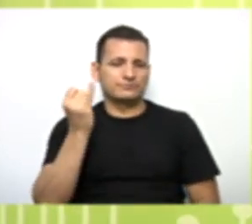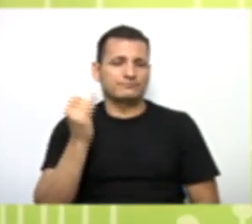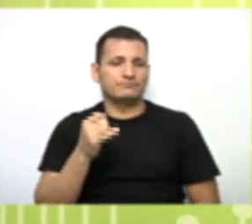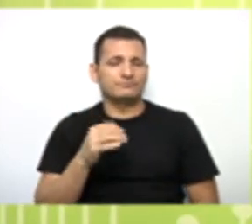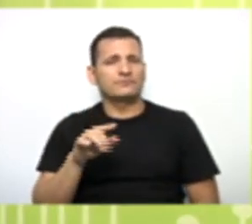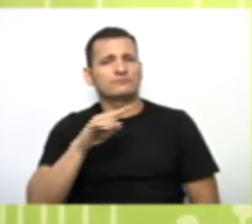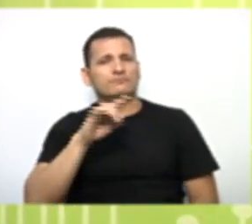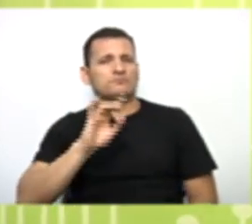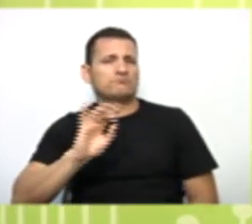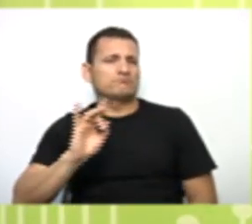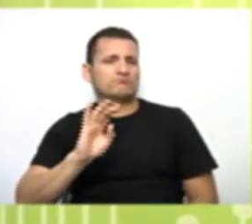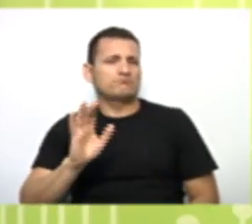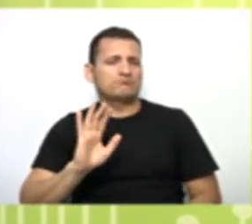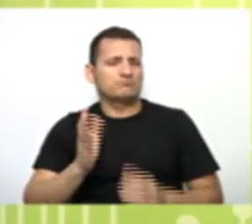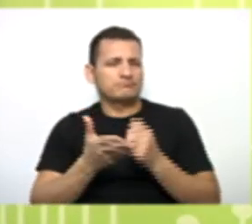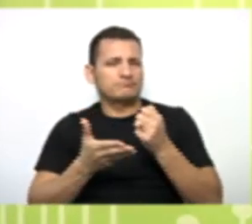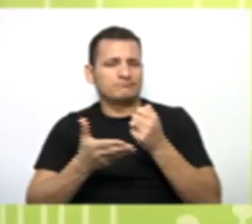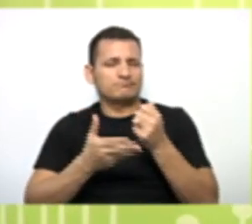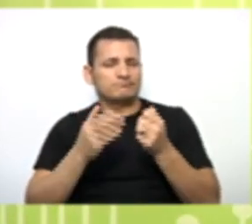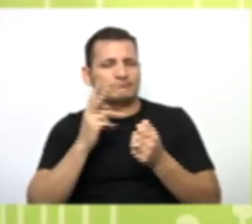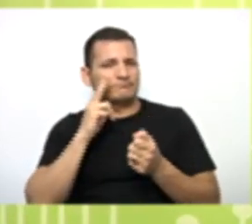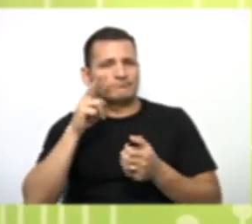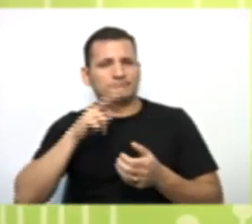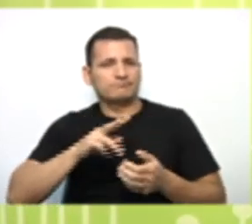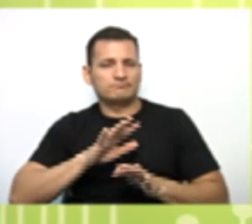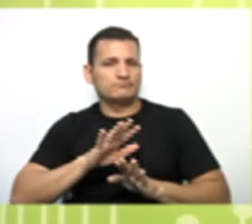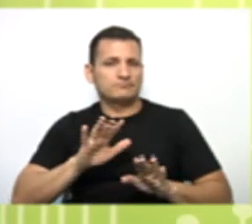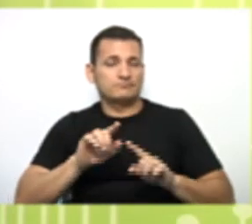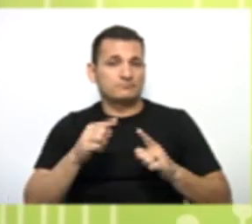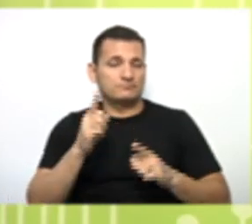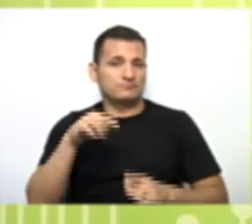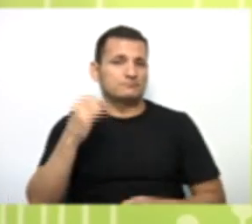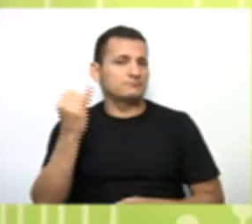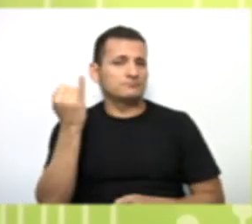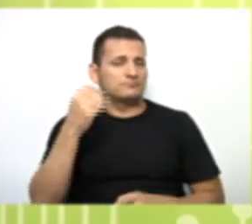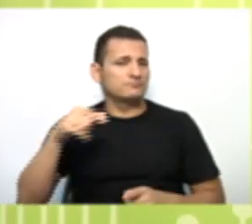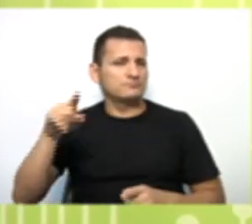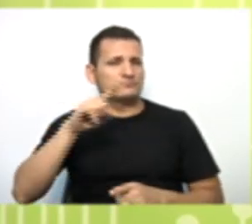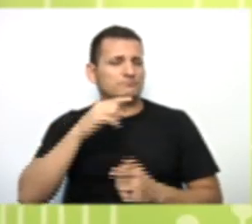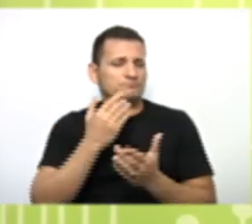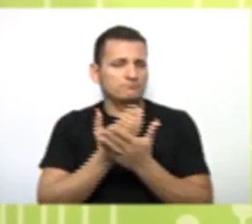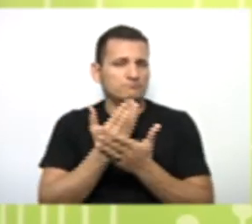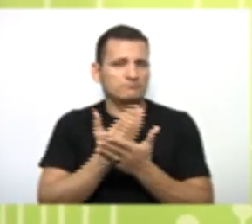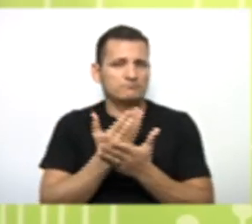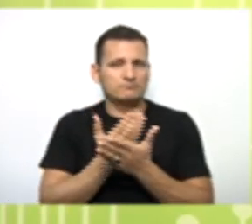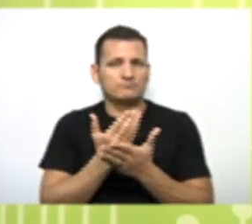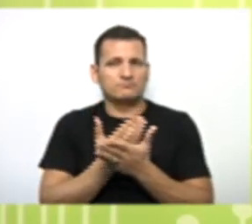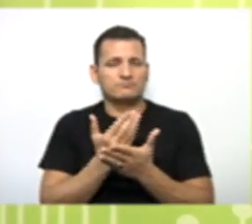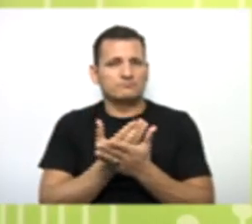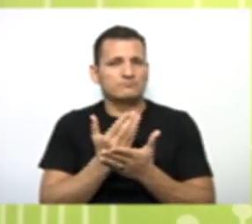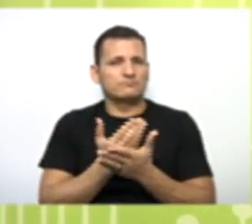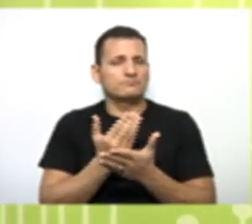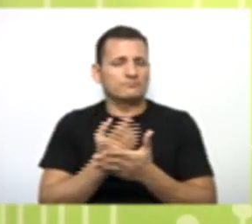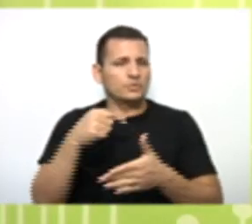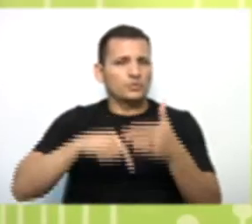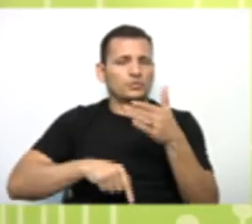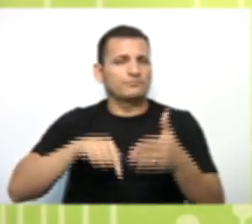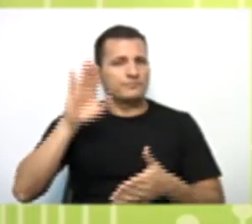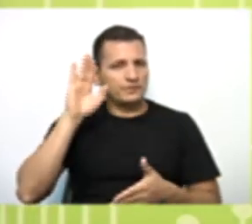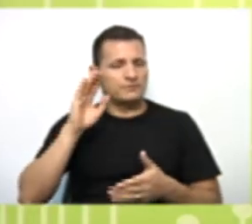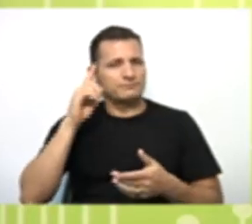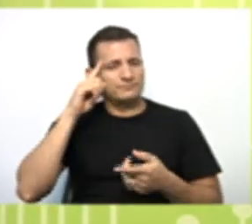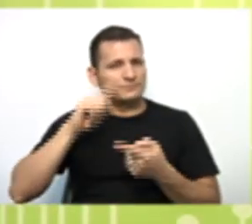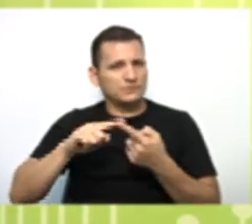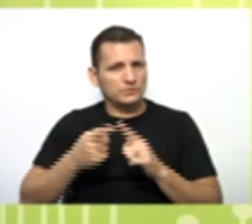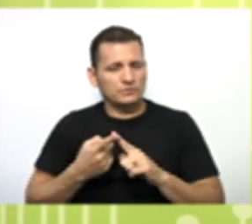apenas dar uma pincelada aqui em arquitetura, mas é importante vocês darem uma estudada aí por fora sobre lógica e